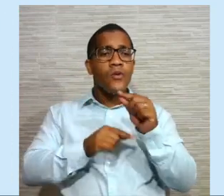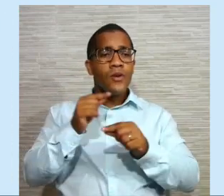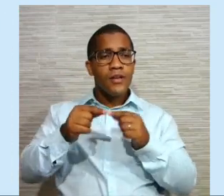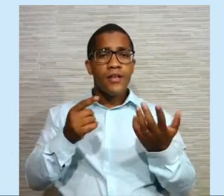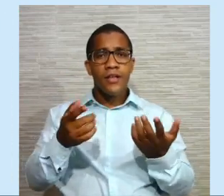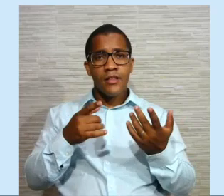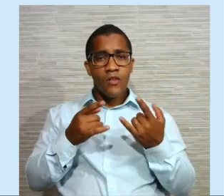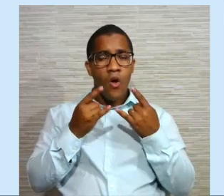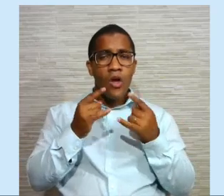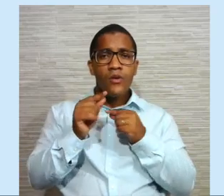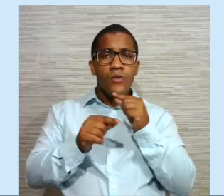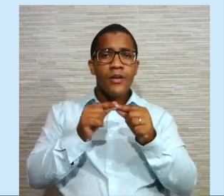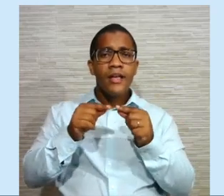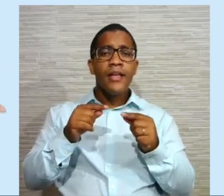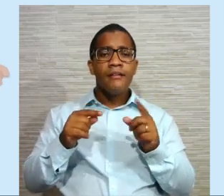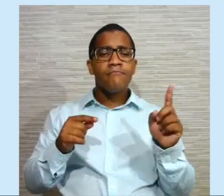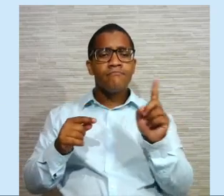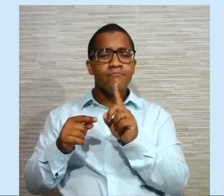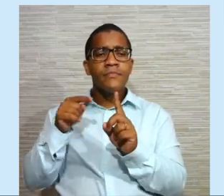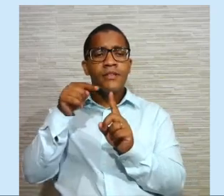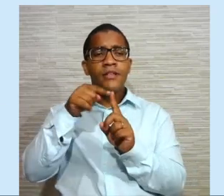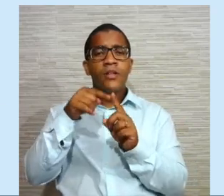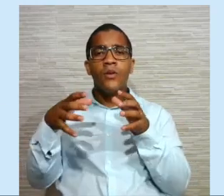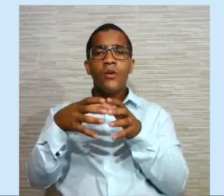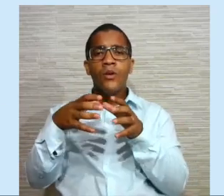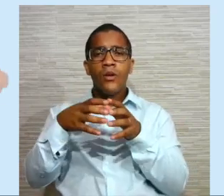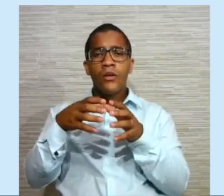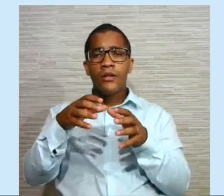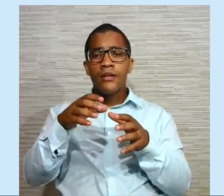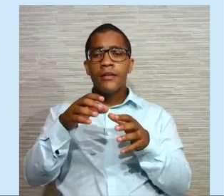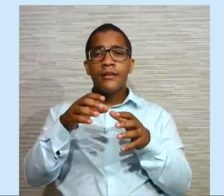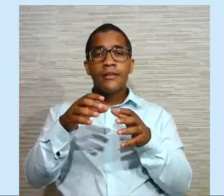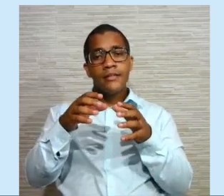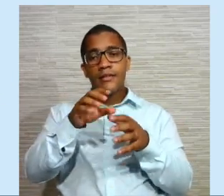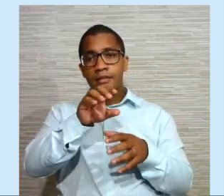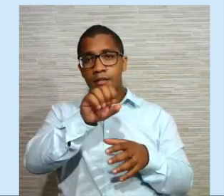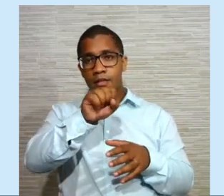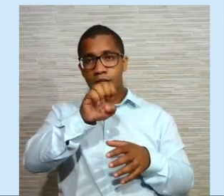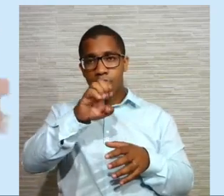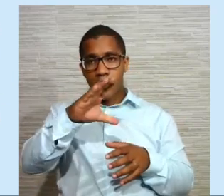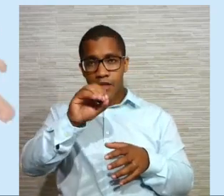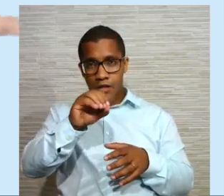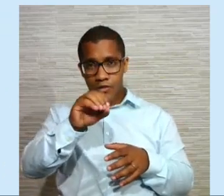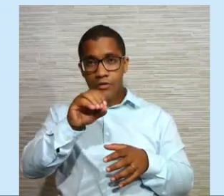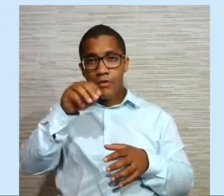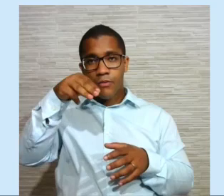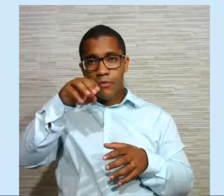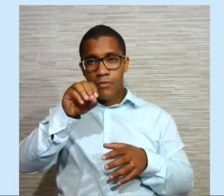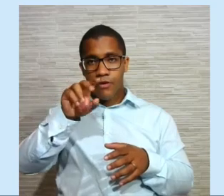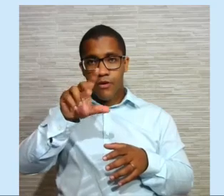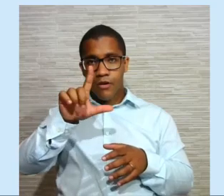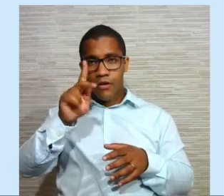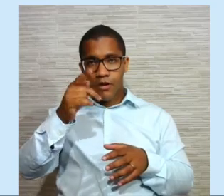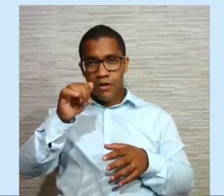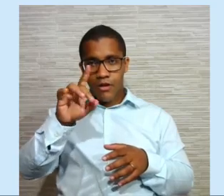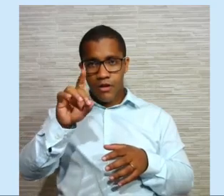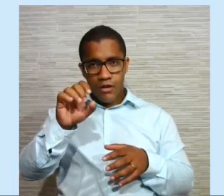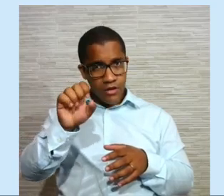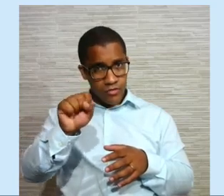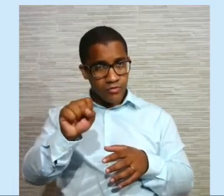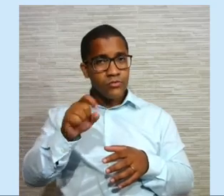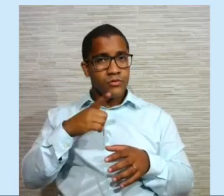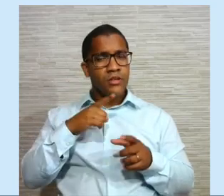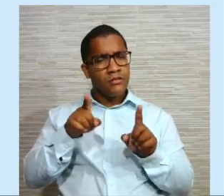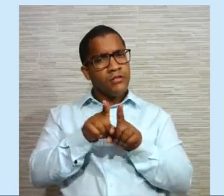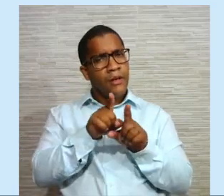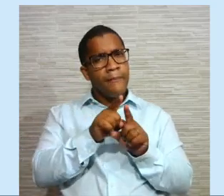grandes representantes do glam rock teria sido a banda Secos e Molhados, que foi liderada no início por Ney Matogrosso. Que no início, os Secos e Molhados,